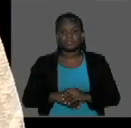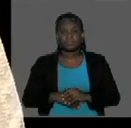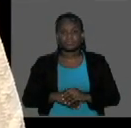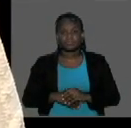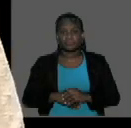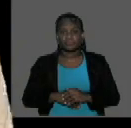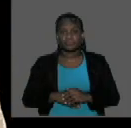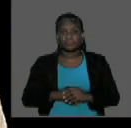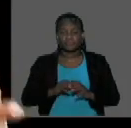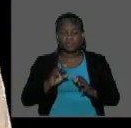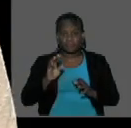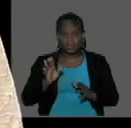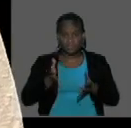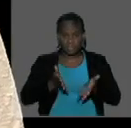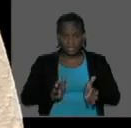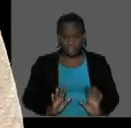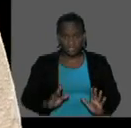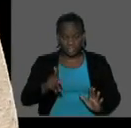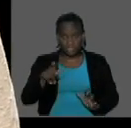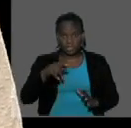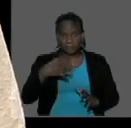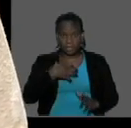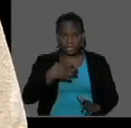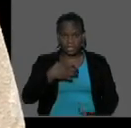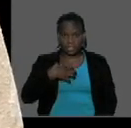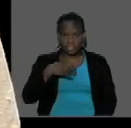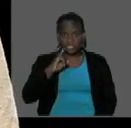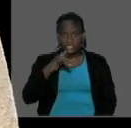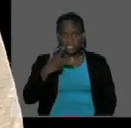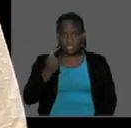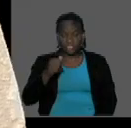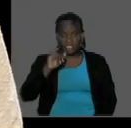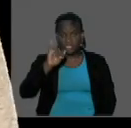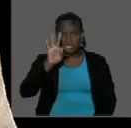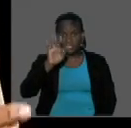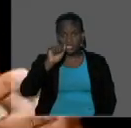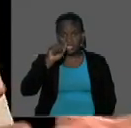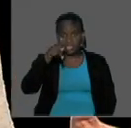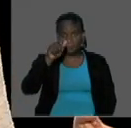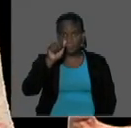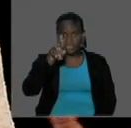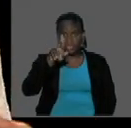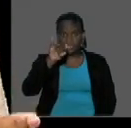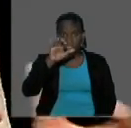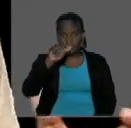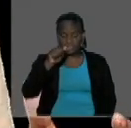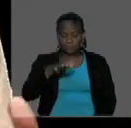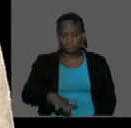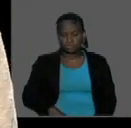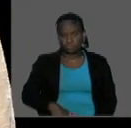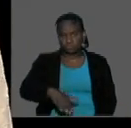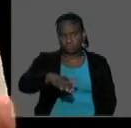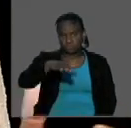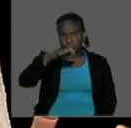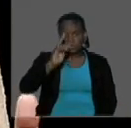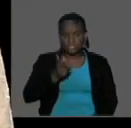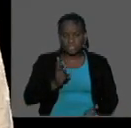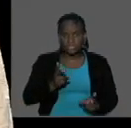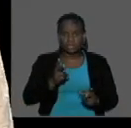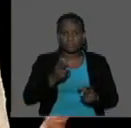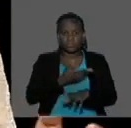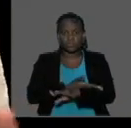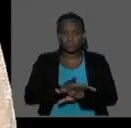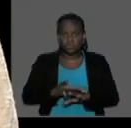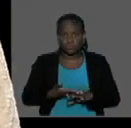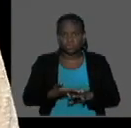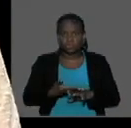E nascido na ilha de Itaparica, na Bahia, desde pequeno com a relação muito estreita